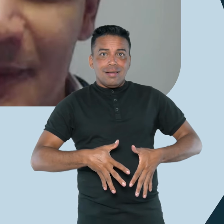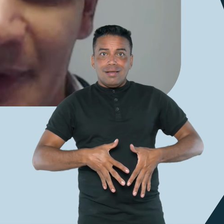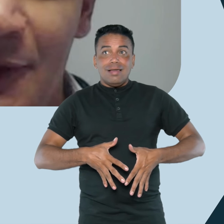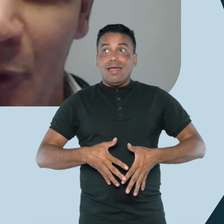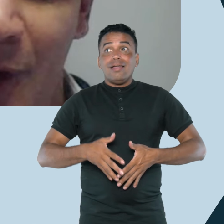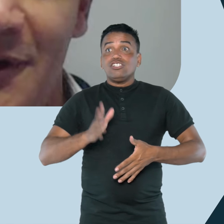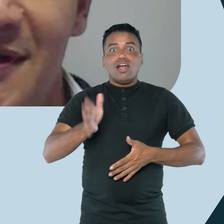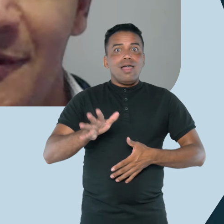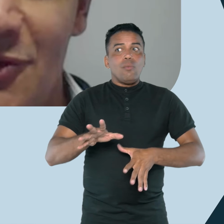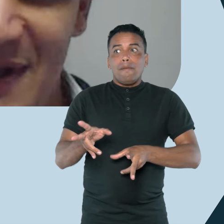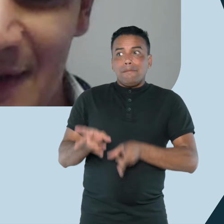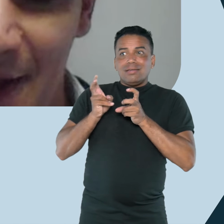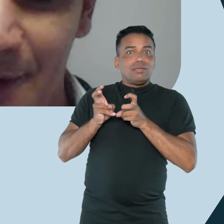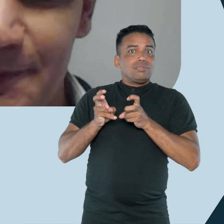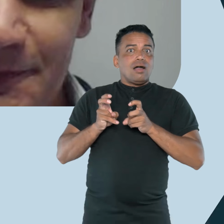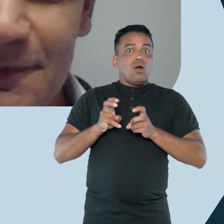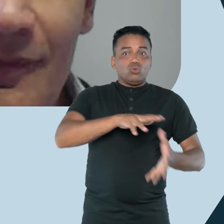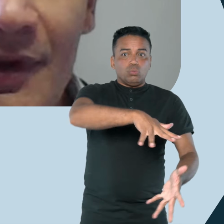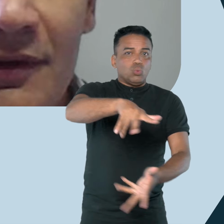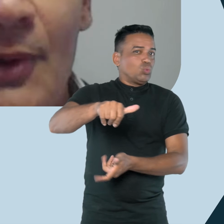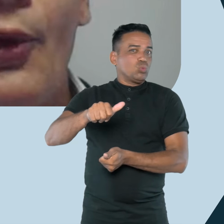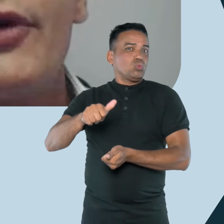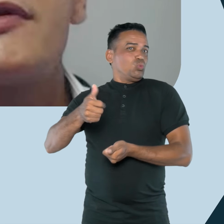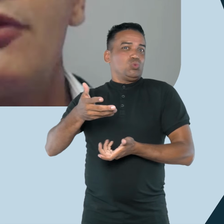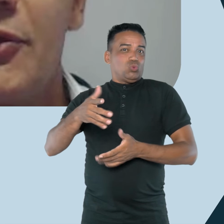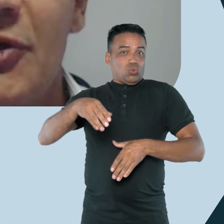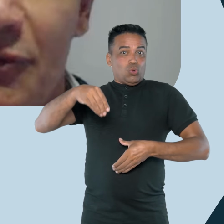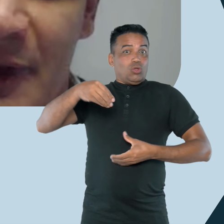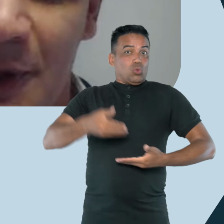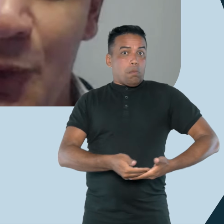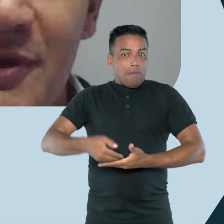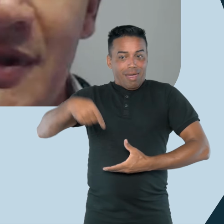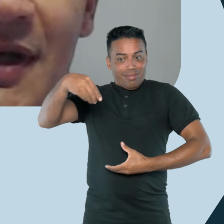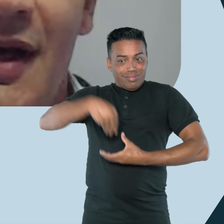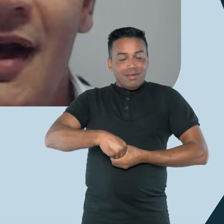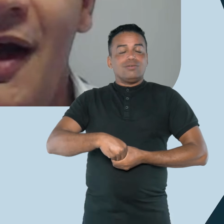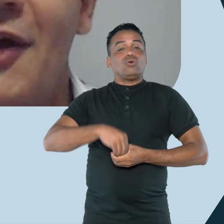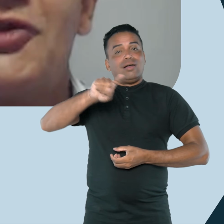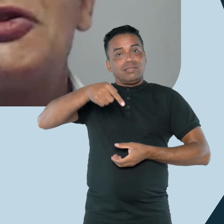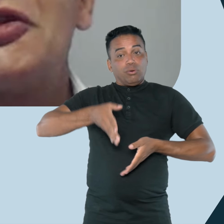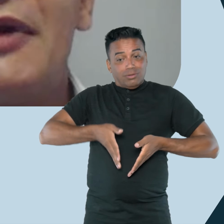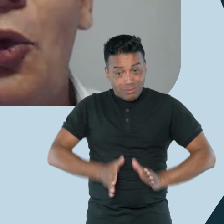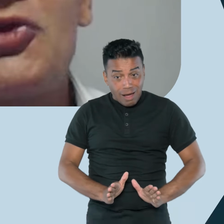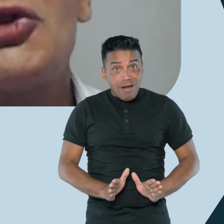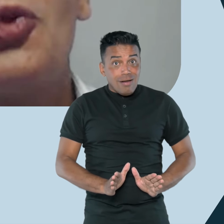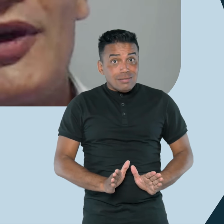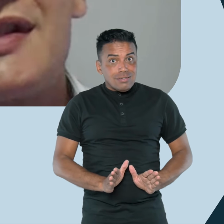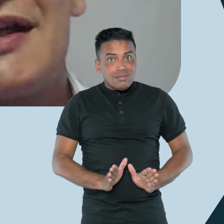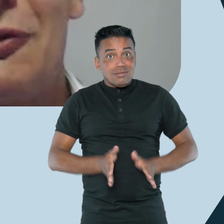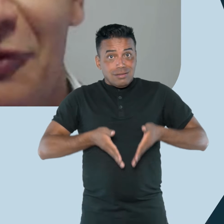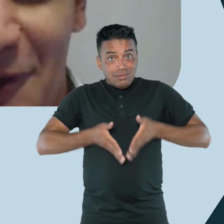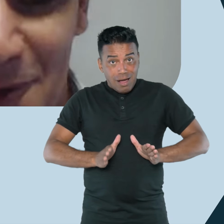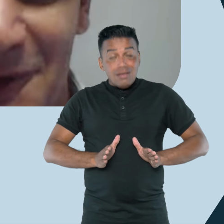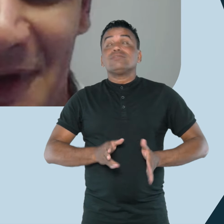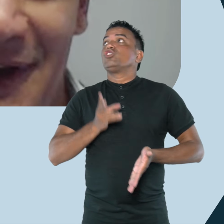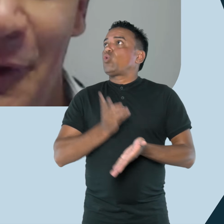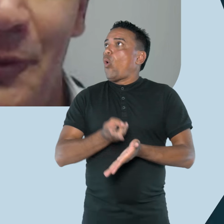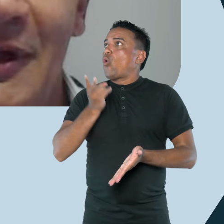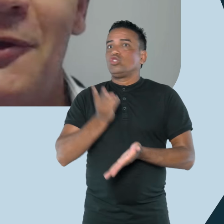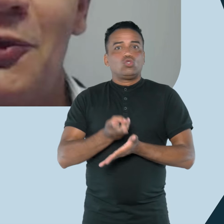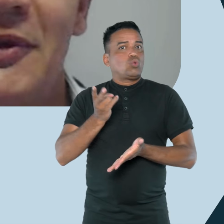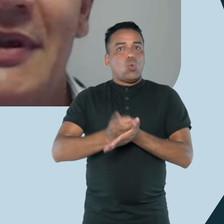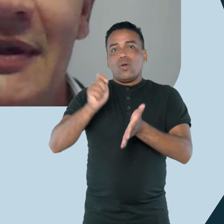percebe, né, no qual ele está sendo gestado. Depois, quando a gente vem à luz, a gente também continua escrevendo,